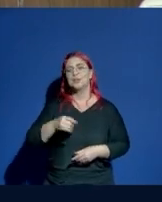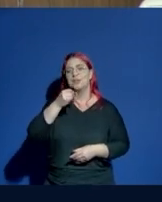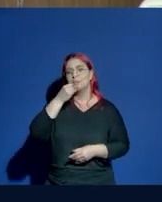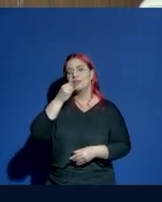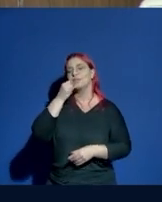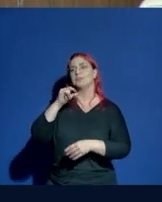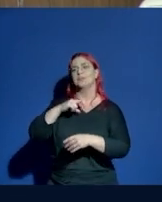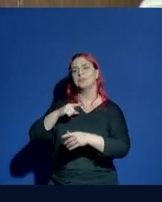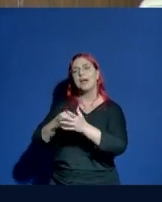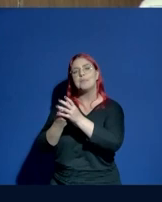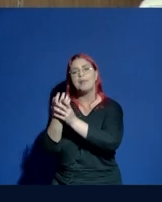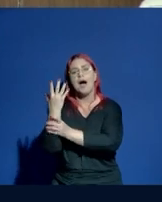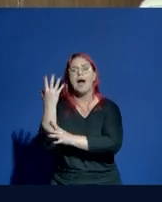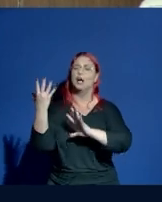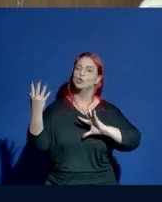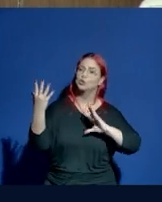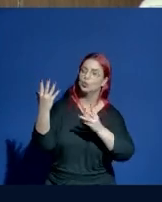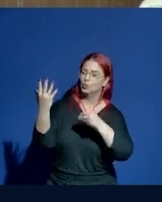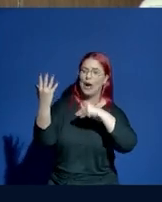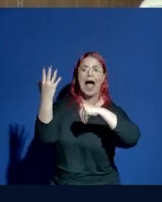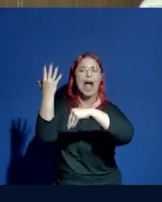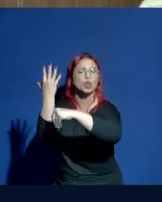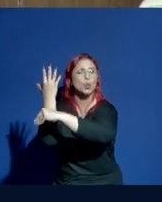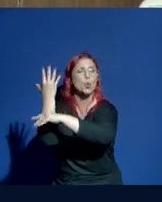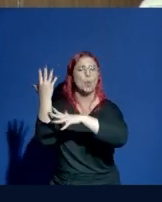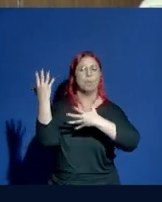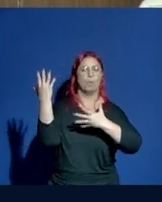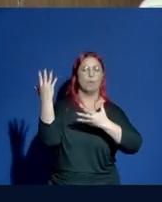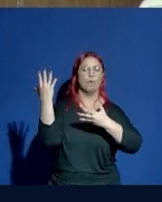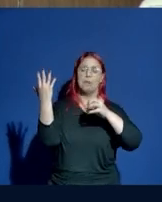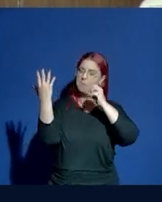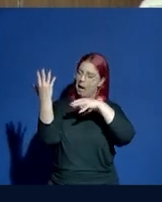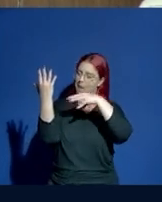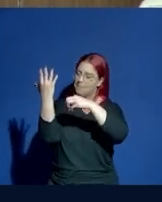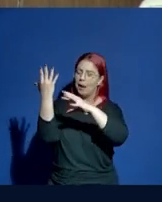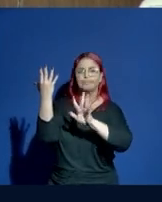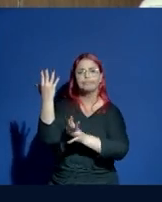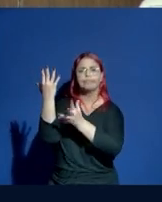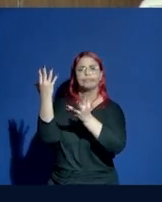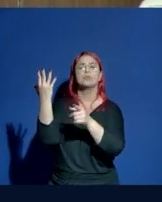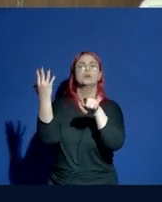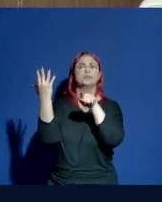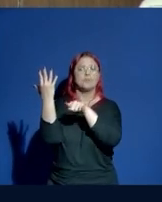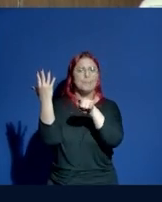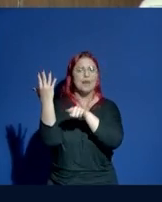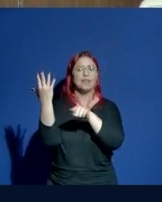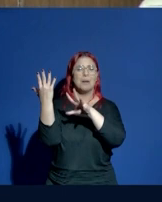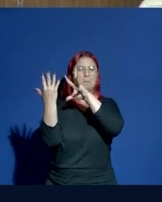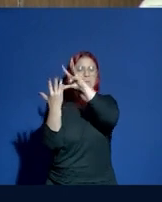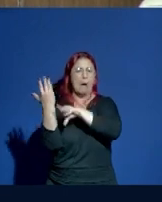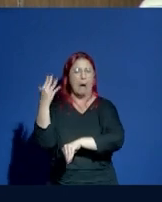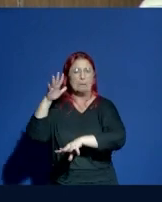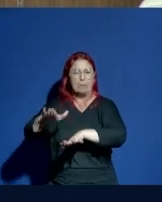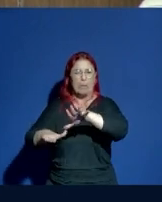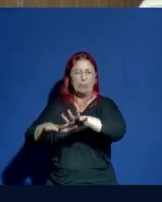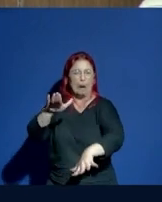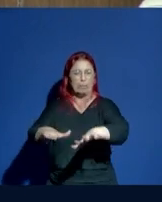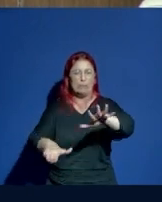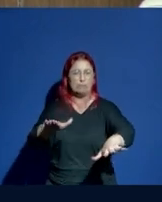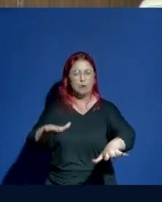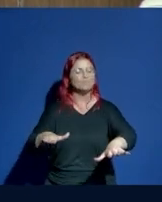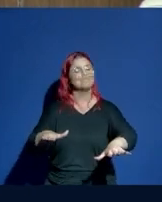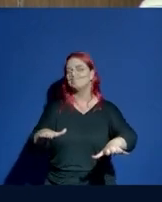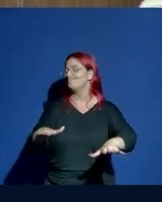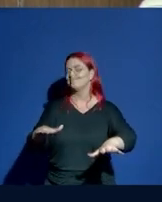com todos os seus tratos culturais adubo e cuidados necessários irrigada que é pisoteada produz muito menos